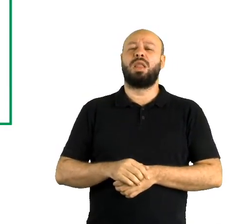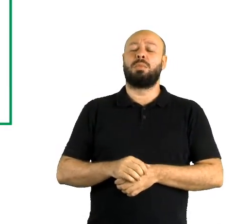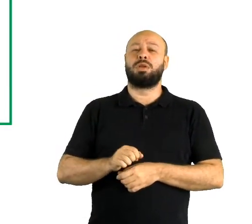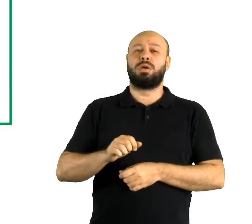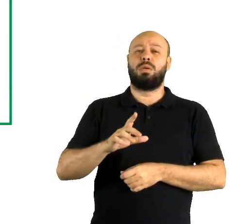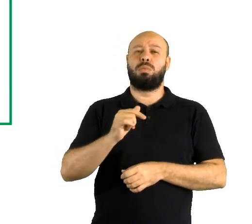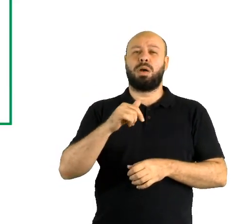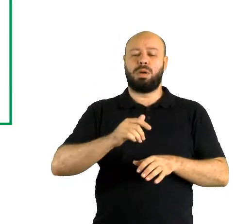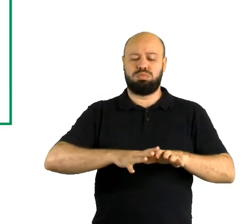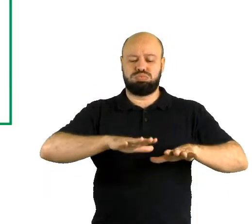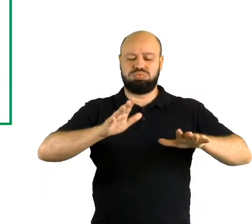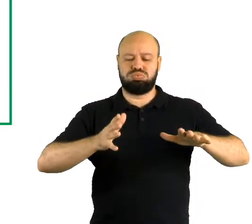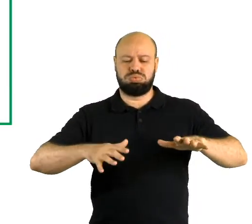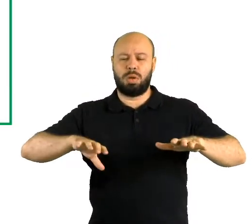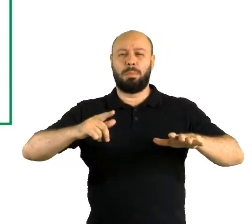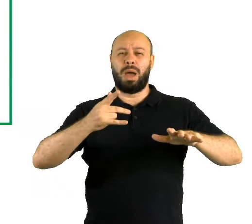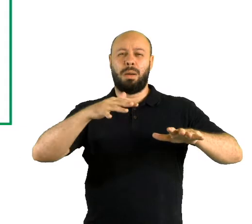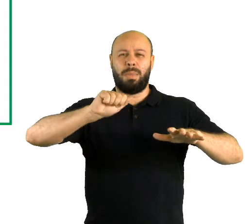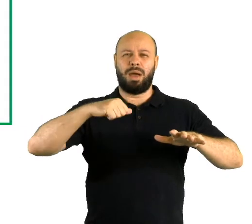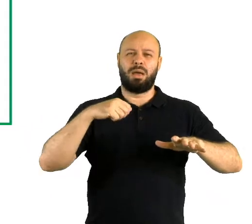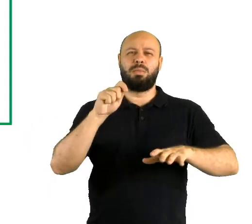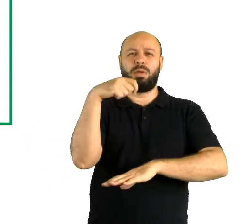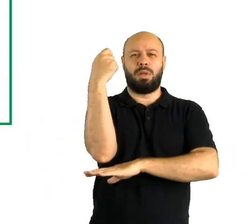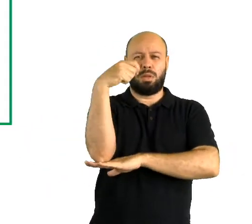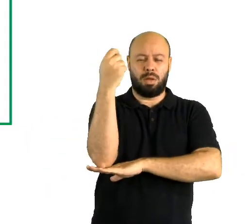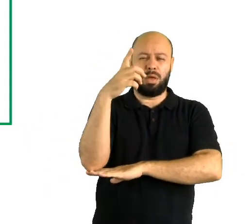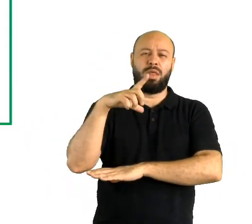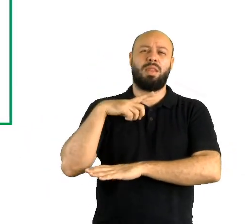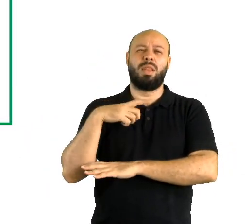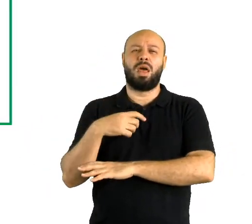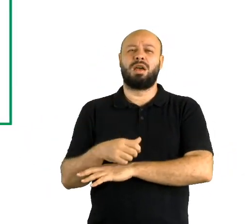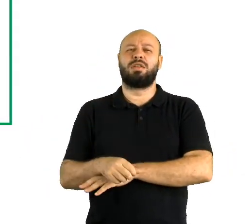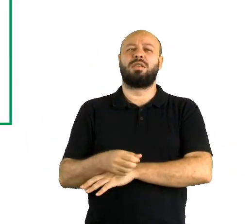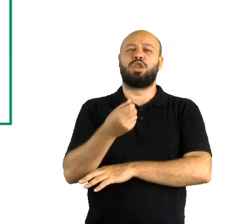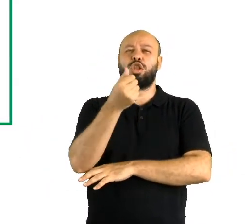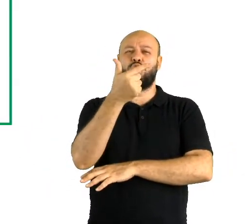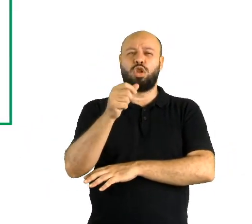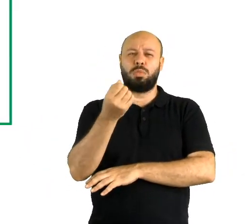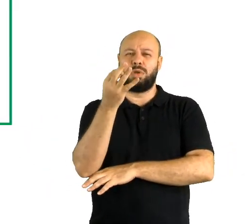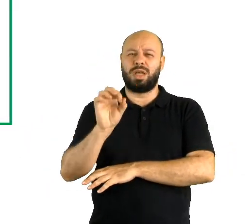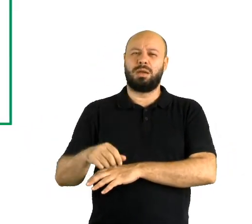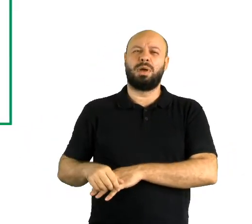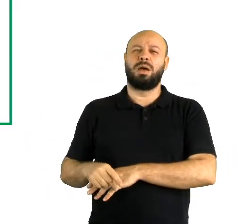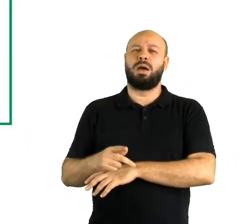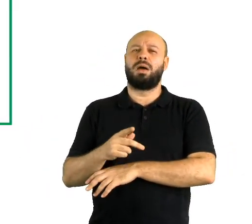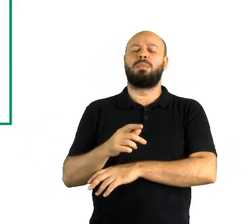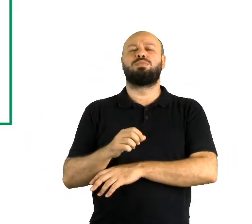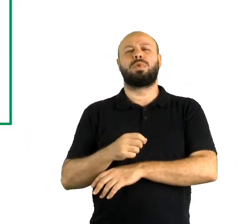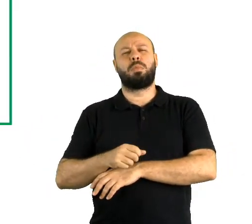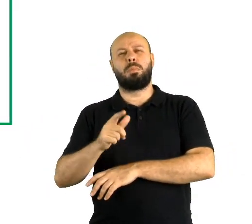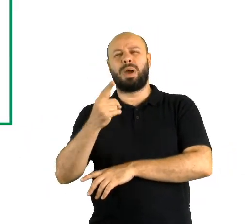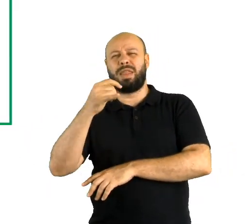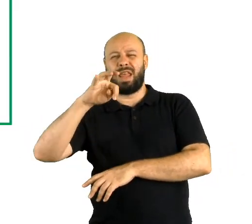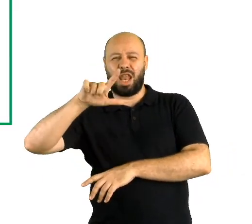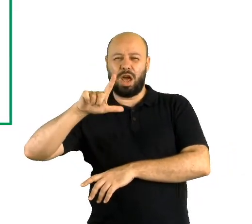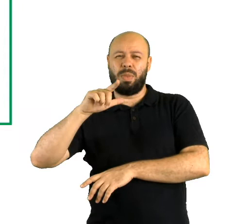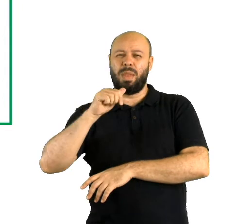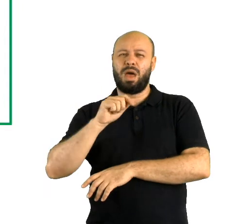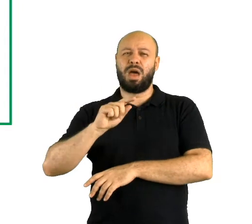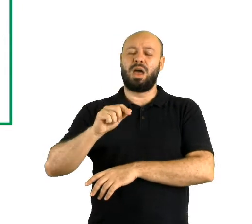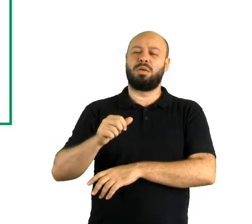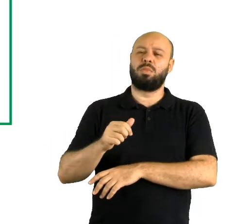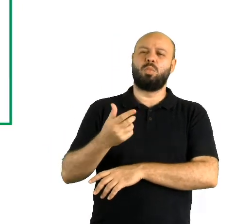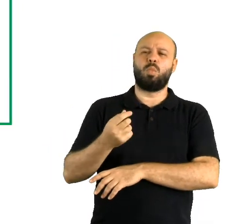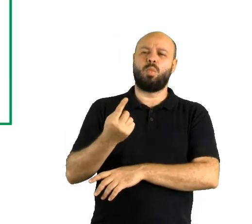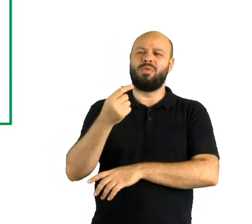lá no Rio Grande do Sul, com 2%, e o Pantanal com 1,7%. Pantanal,